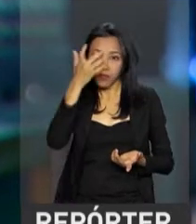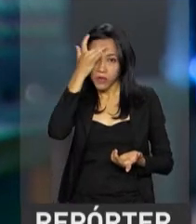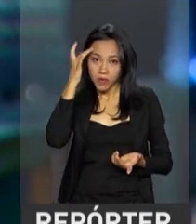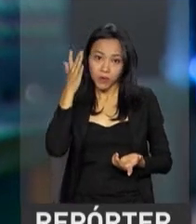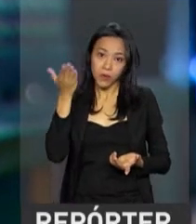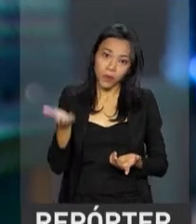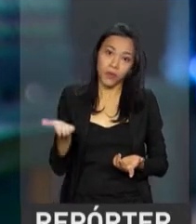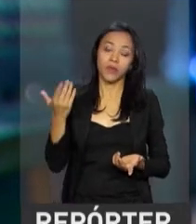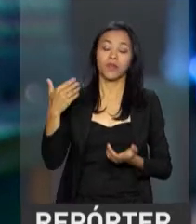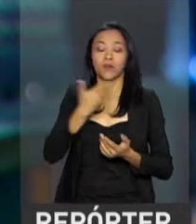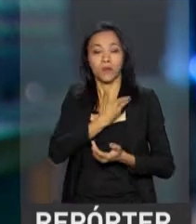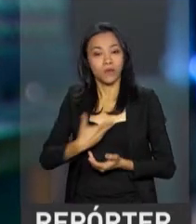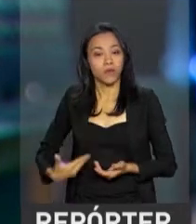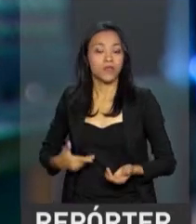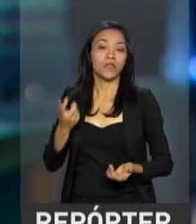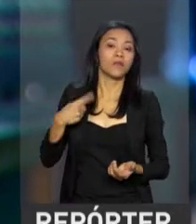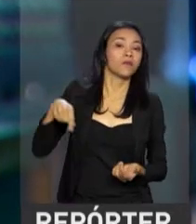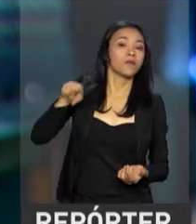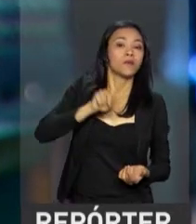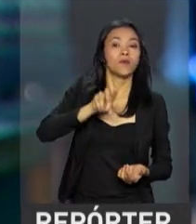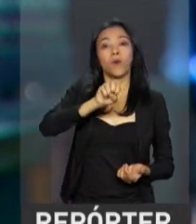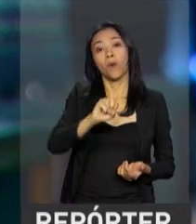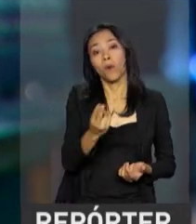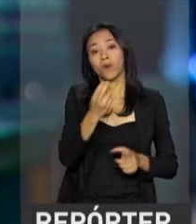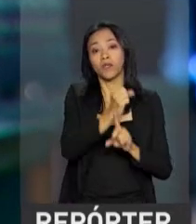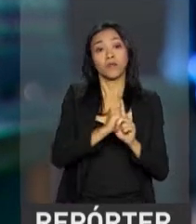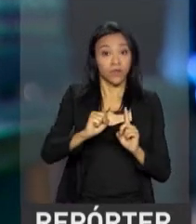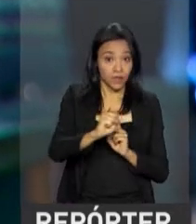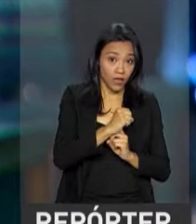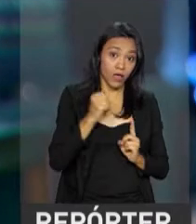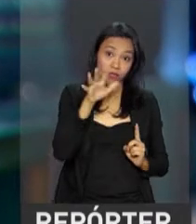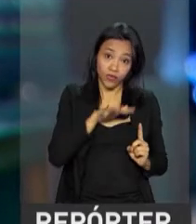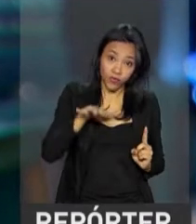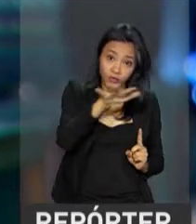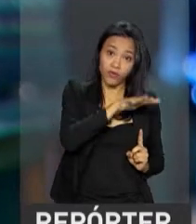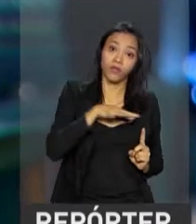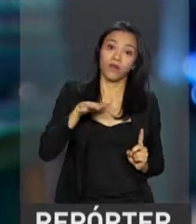agente público, seja esse usuário da sociedade geral.